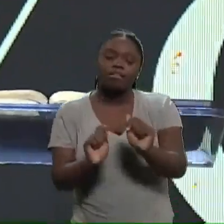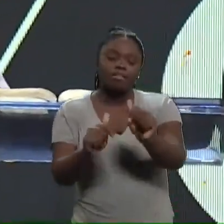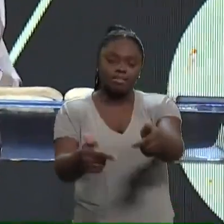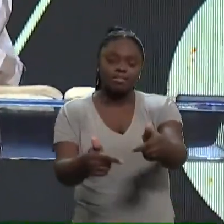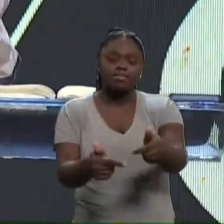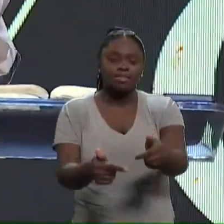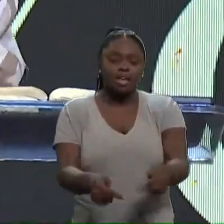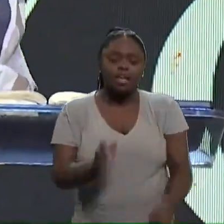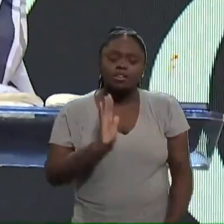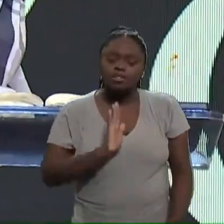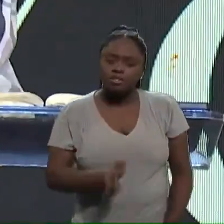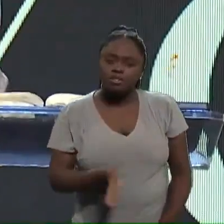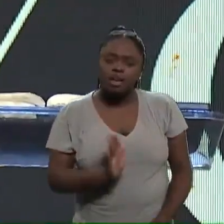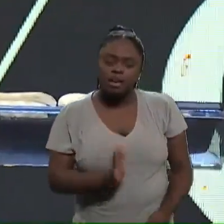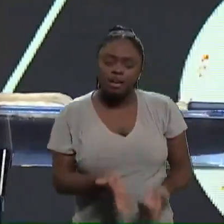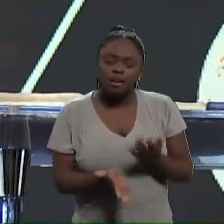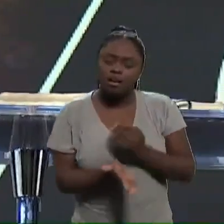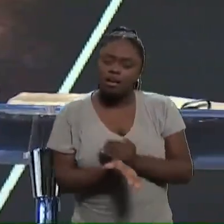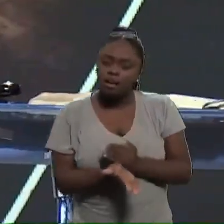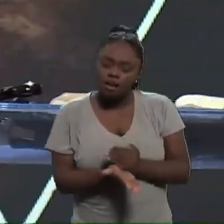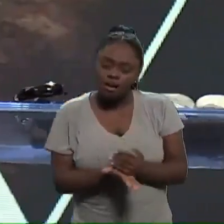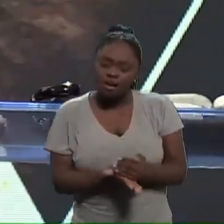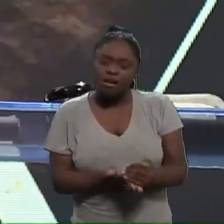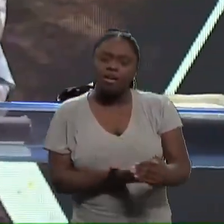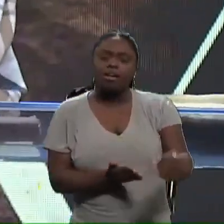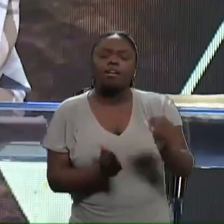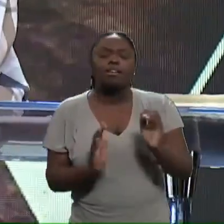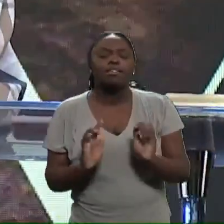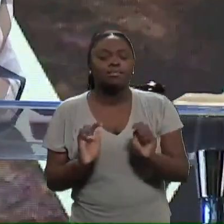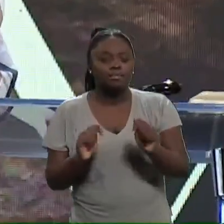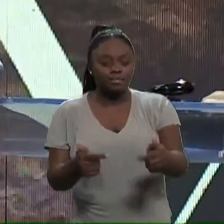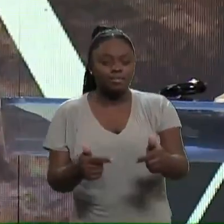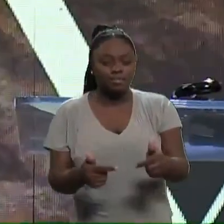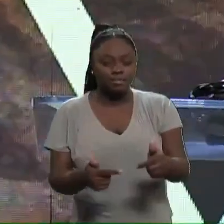fazê-lo, já comecei a fazê-lo.